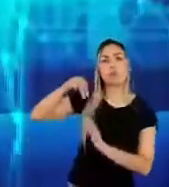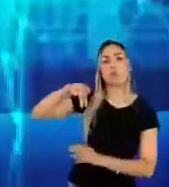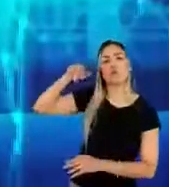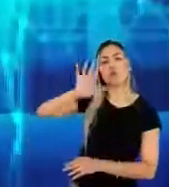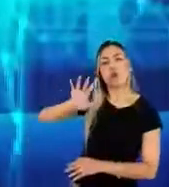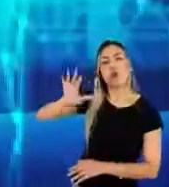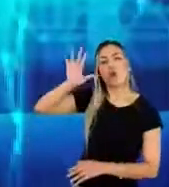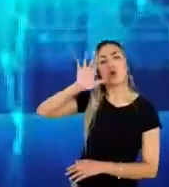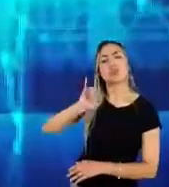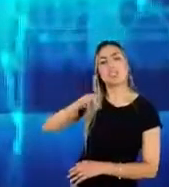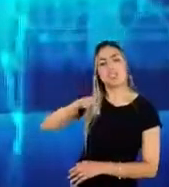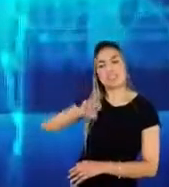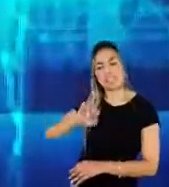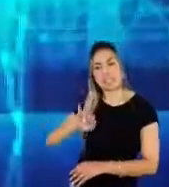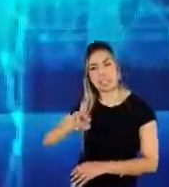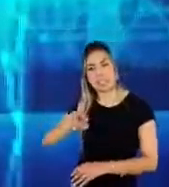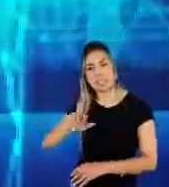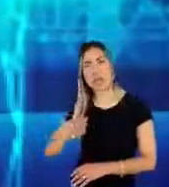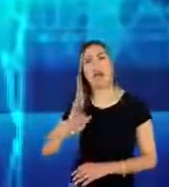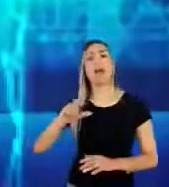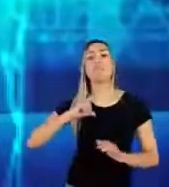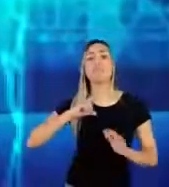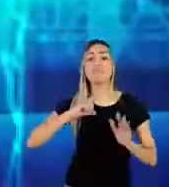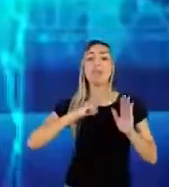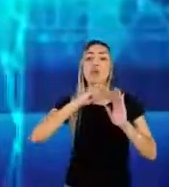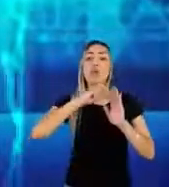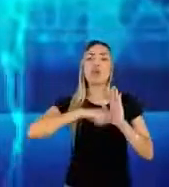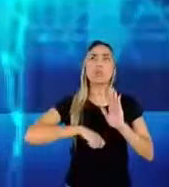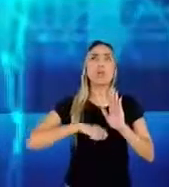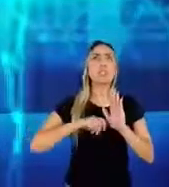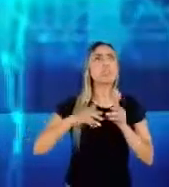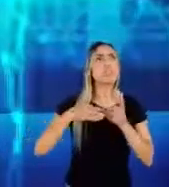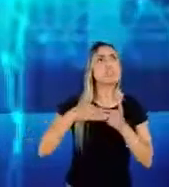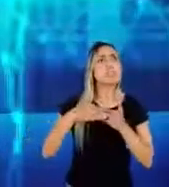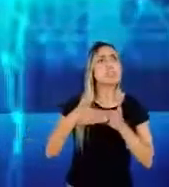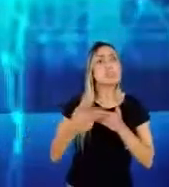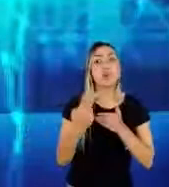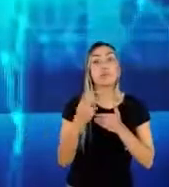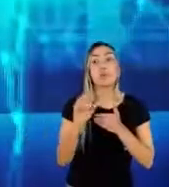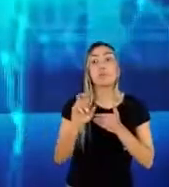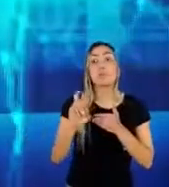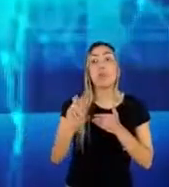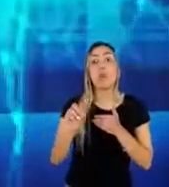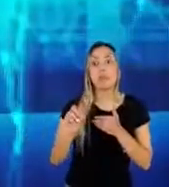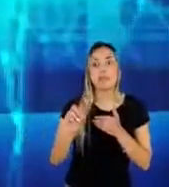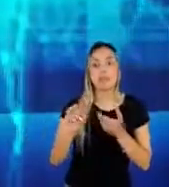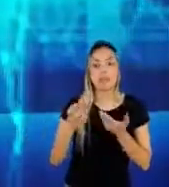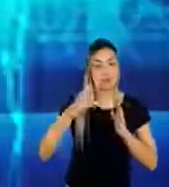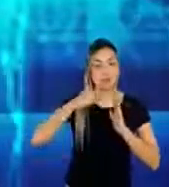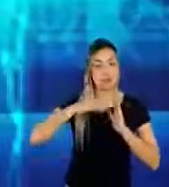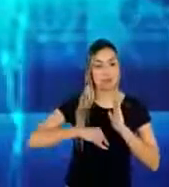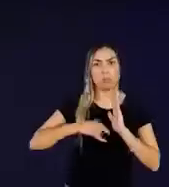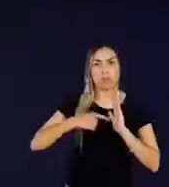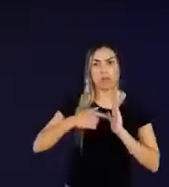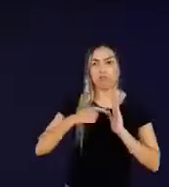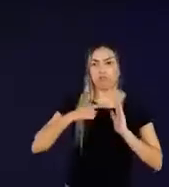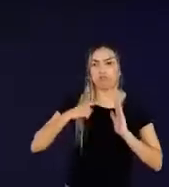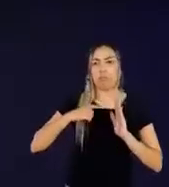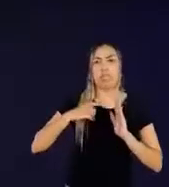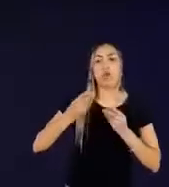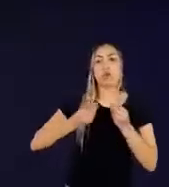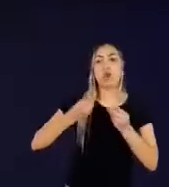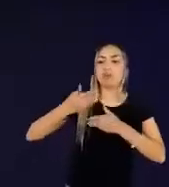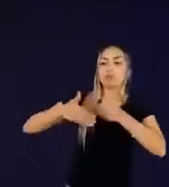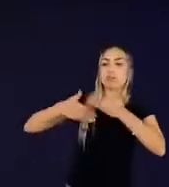por exemplo, tem contrato até quase 2050. Então, o que fazer com esse contrato da distribuidora para permitir que esses